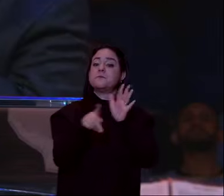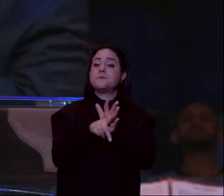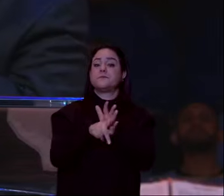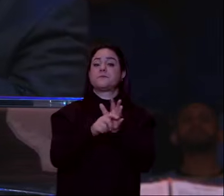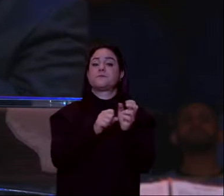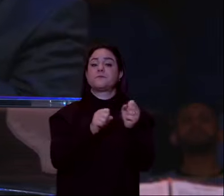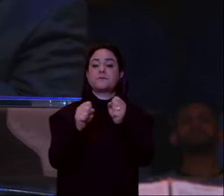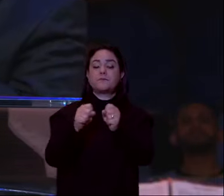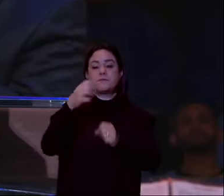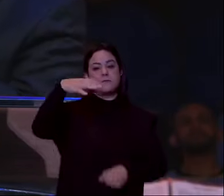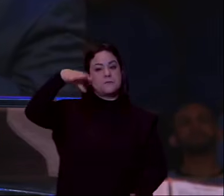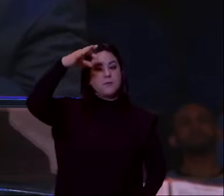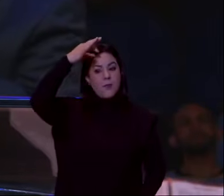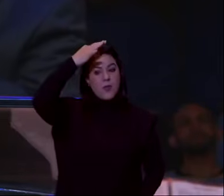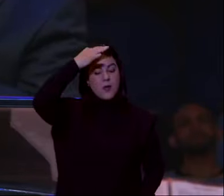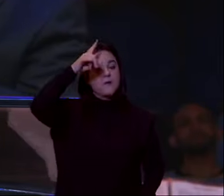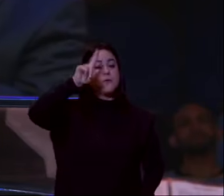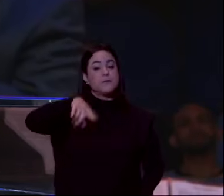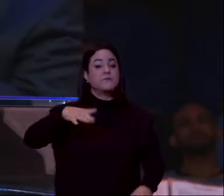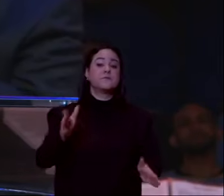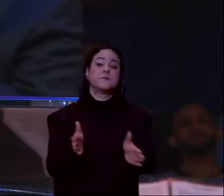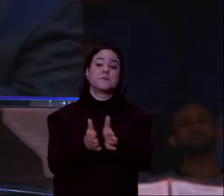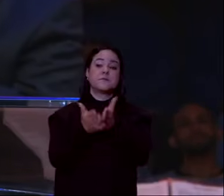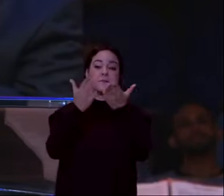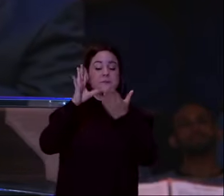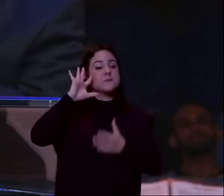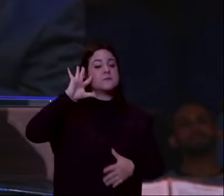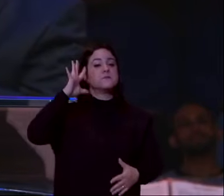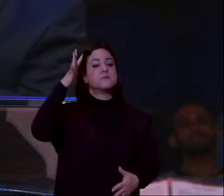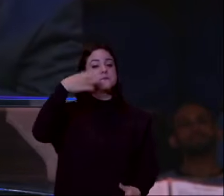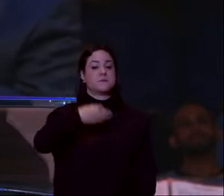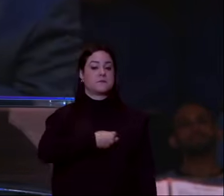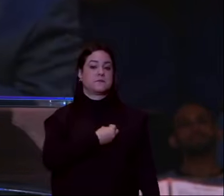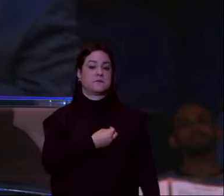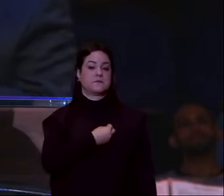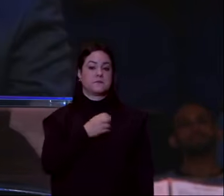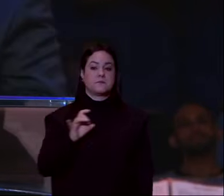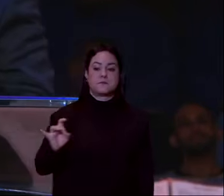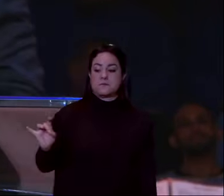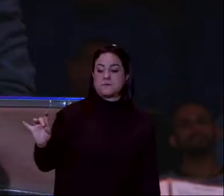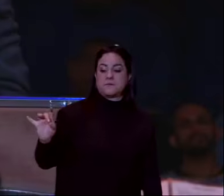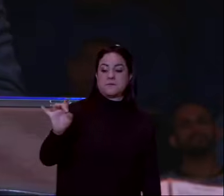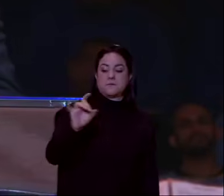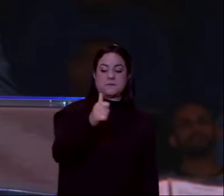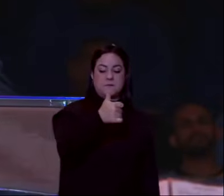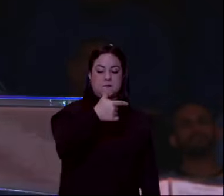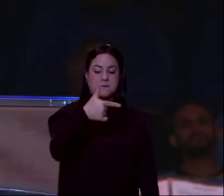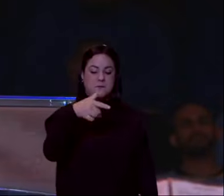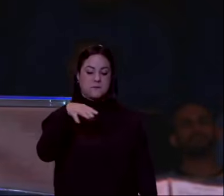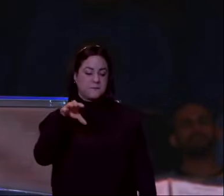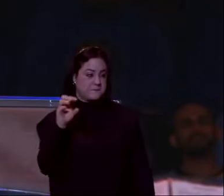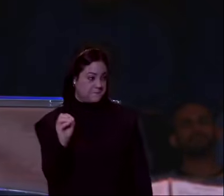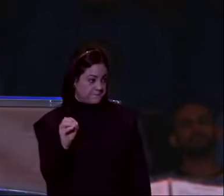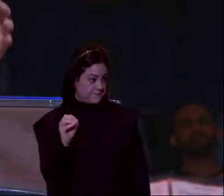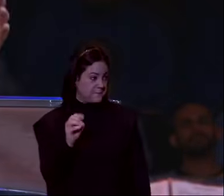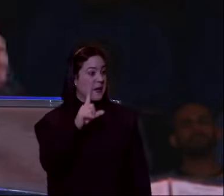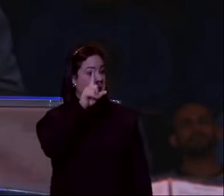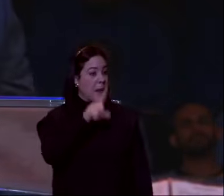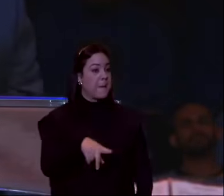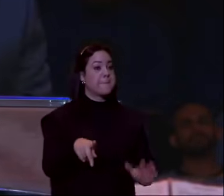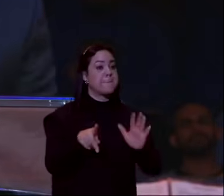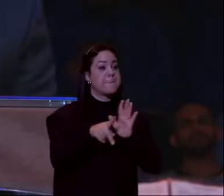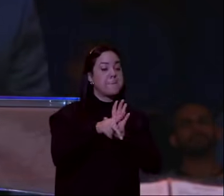Espírito. Foi um milagre que aconteceu na vida de cada um desses 120. Era o